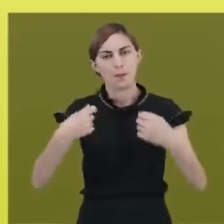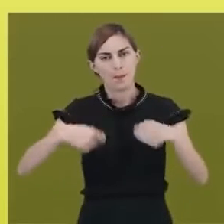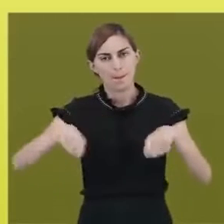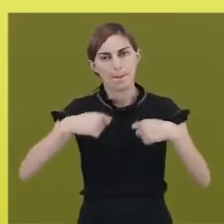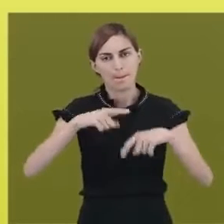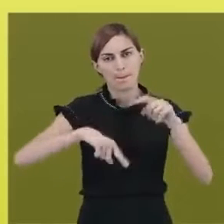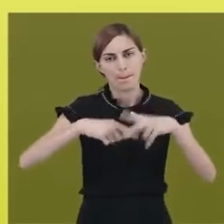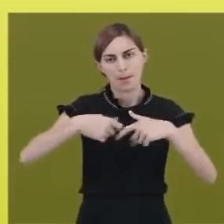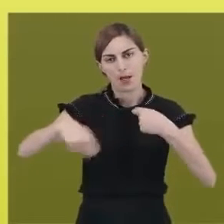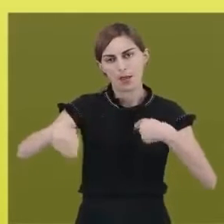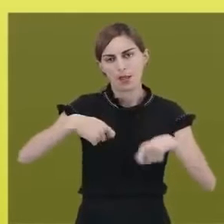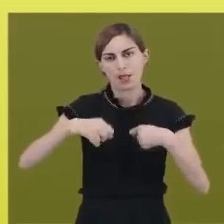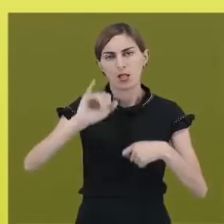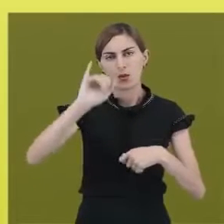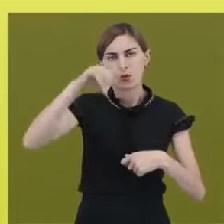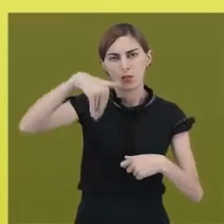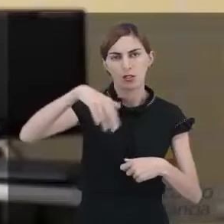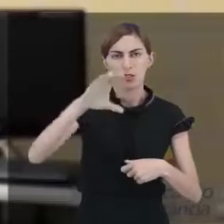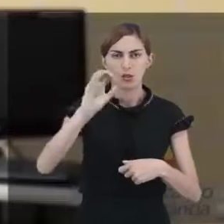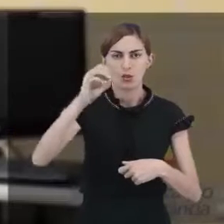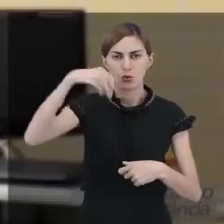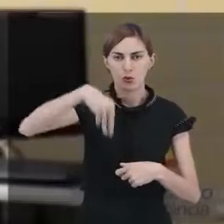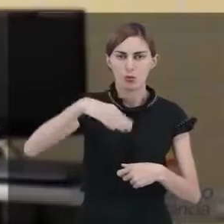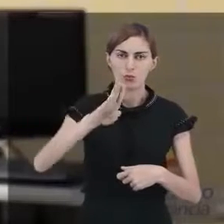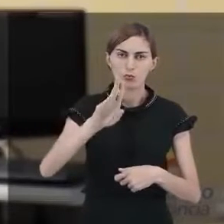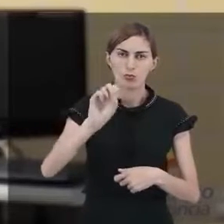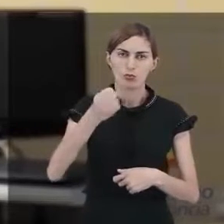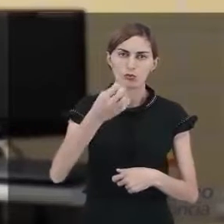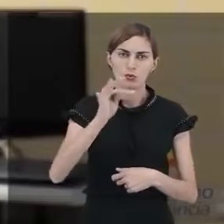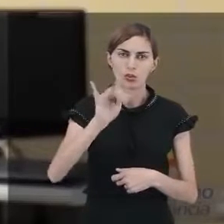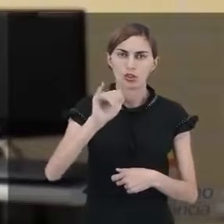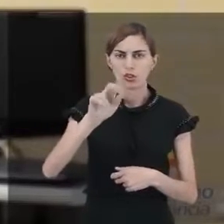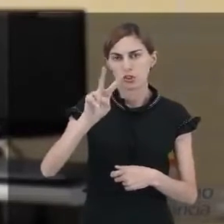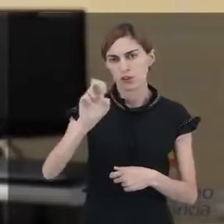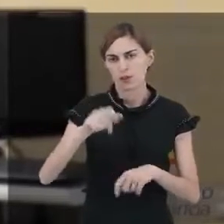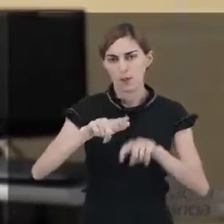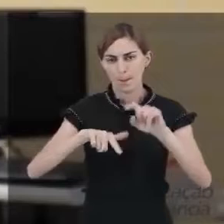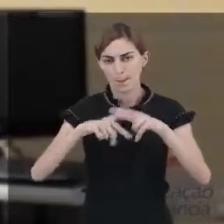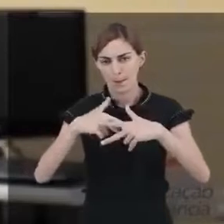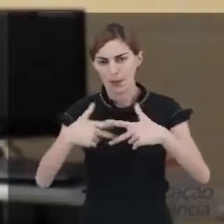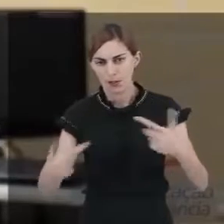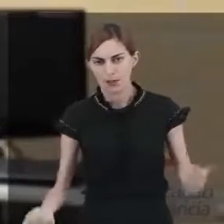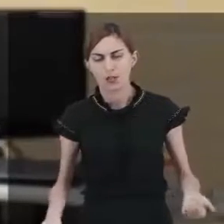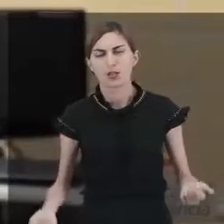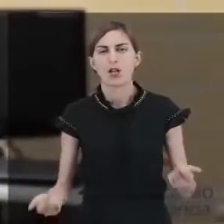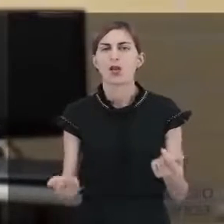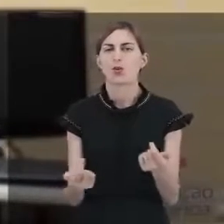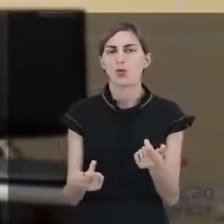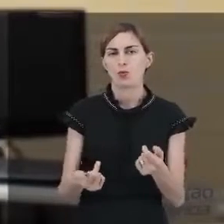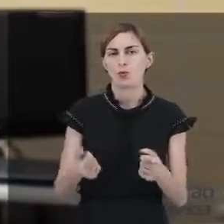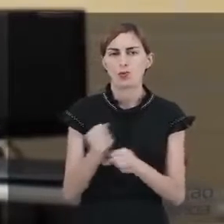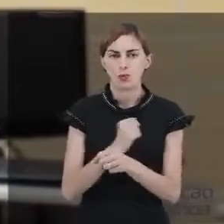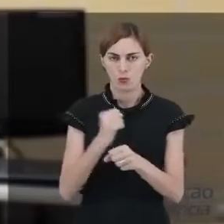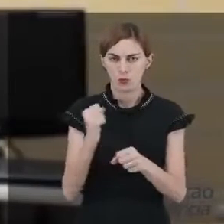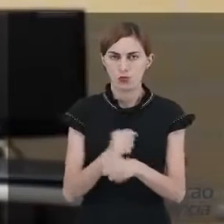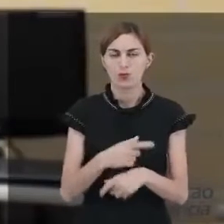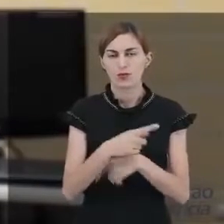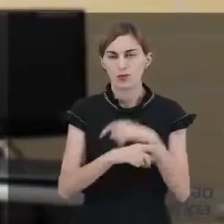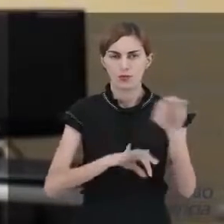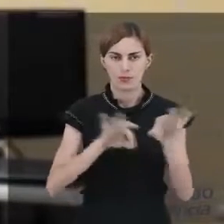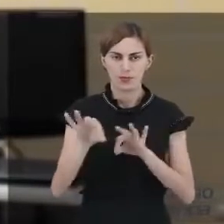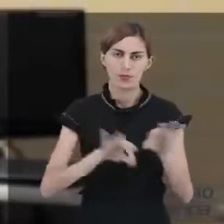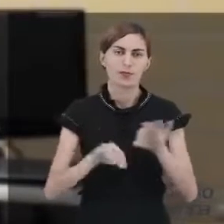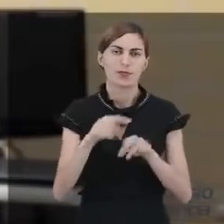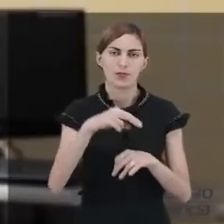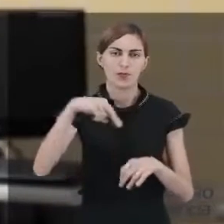incombustível. E aí tem toda uma regra que fala sobre materiais, regra de materiais, e aí é uma questão para a própria engenharia,